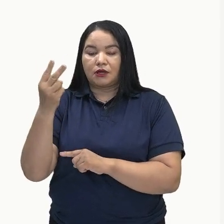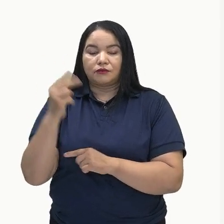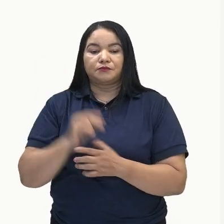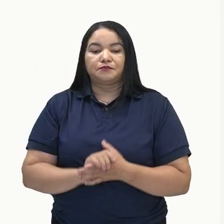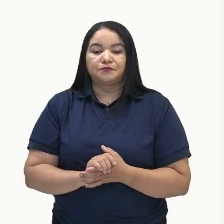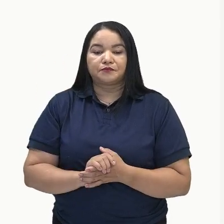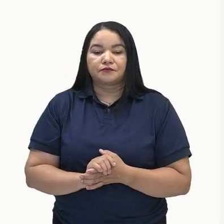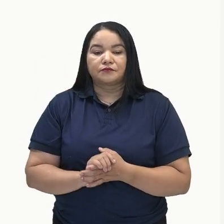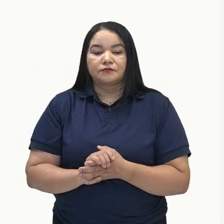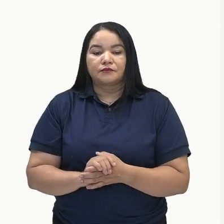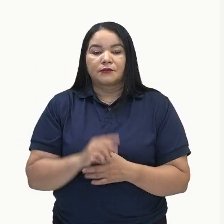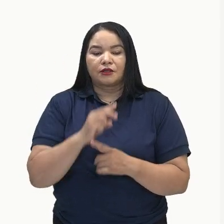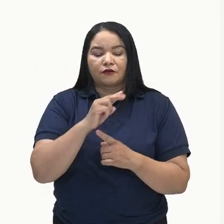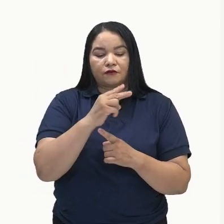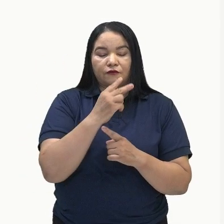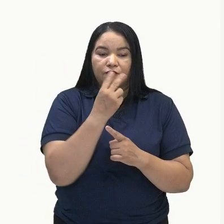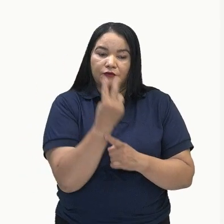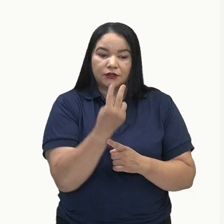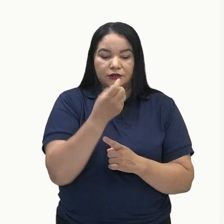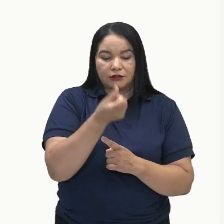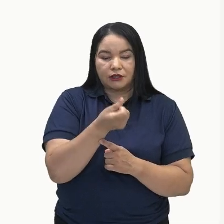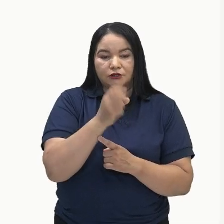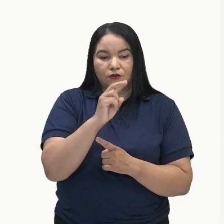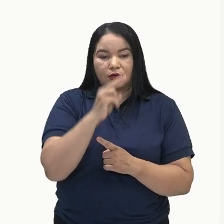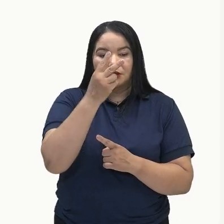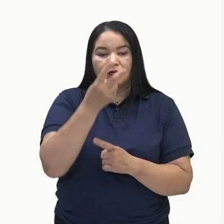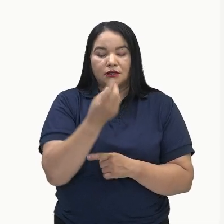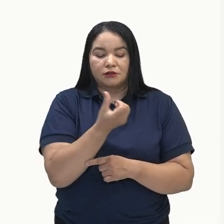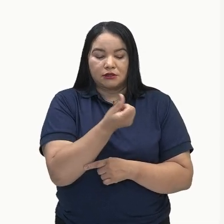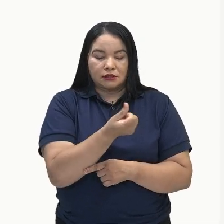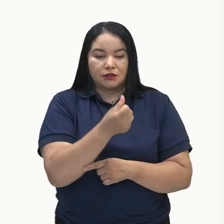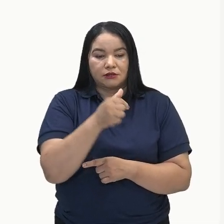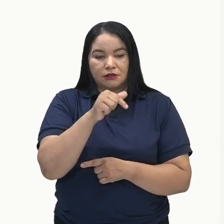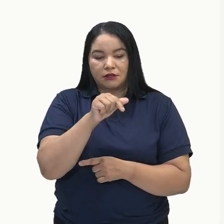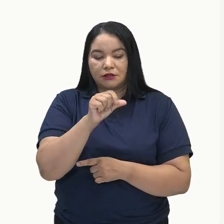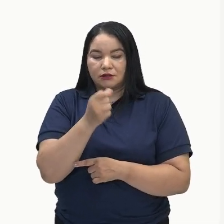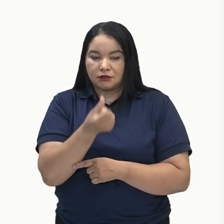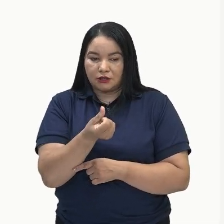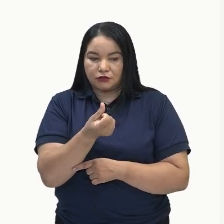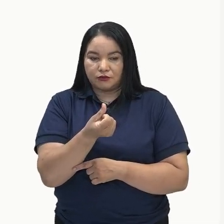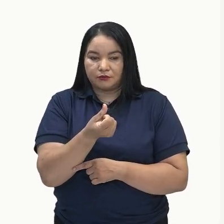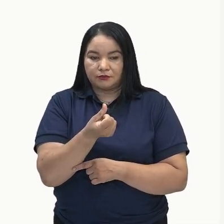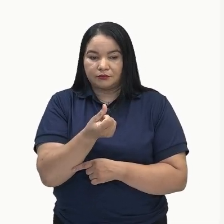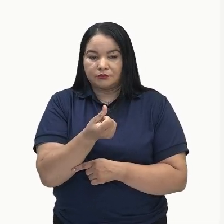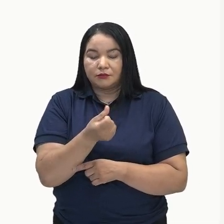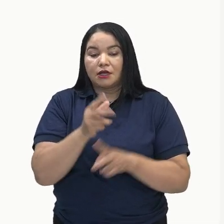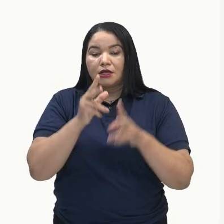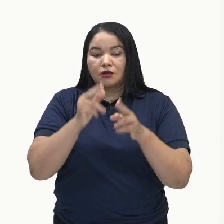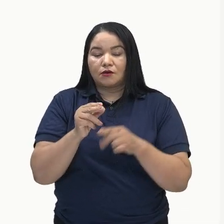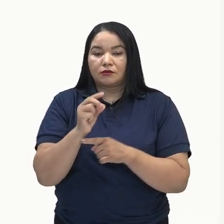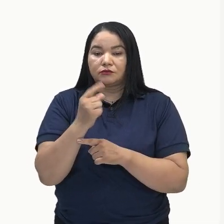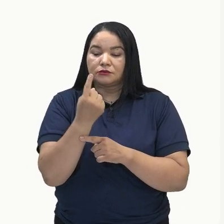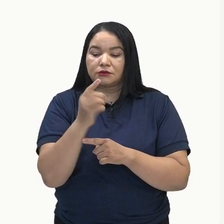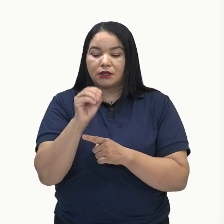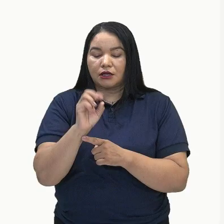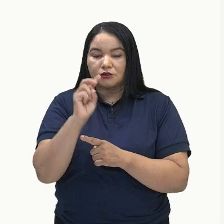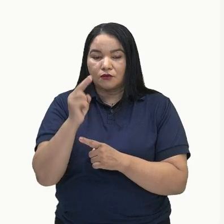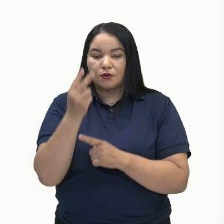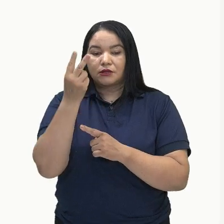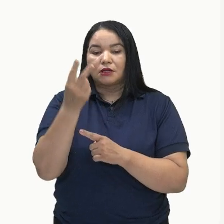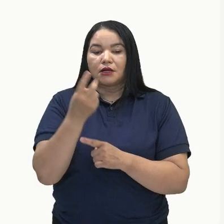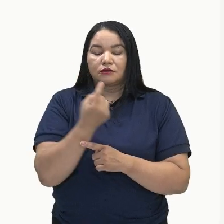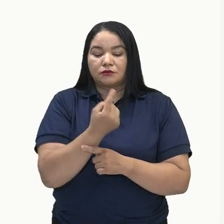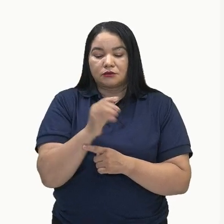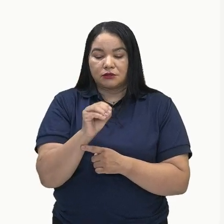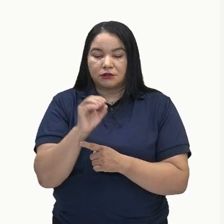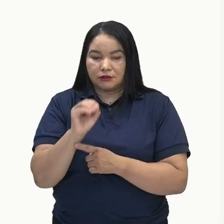Pessoal, 26 ao quadrado, nós temos 676. Que é igual 10 ao quadrado, que é